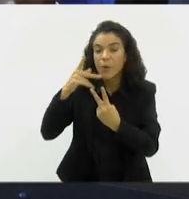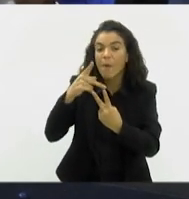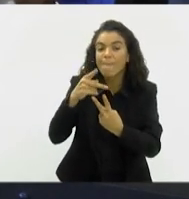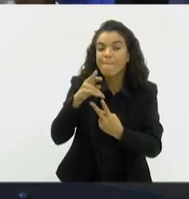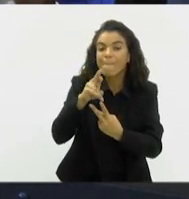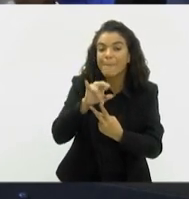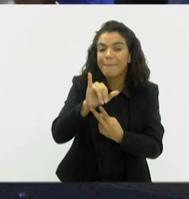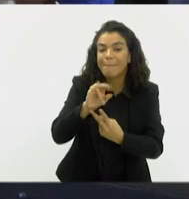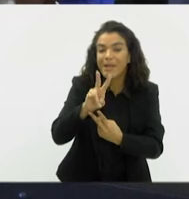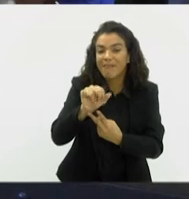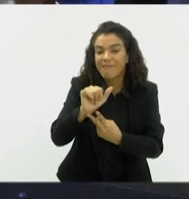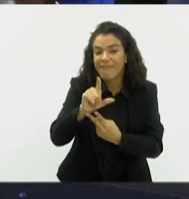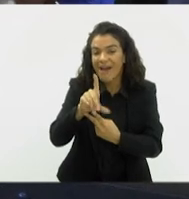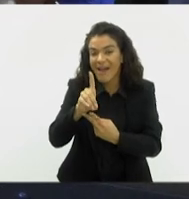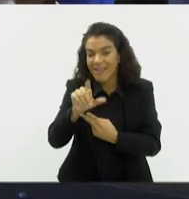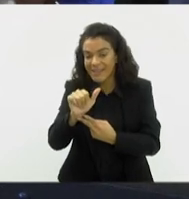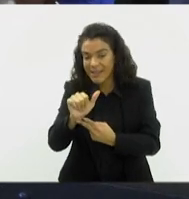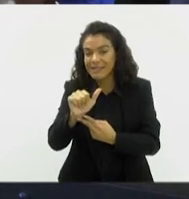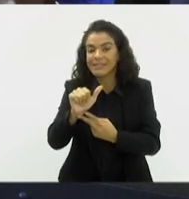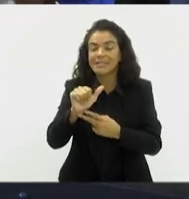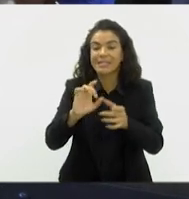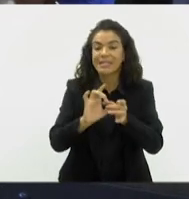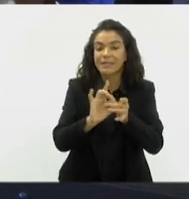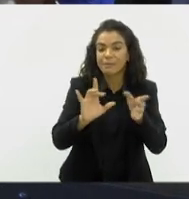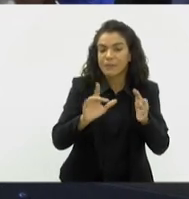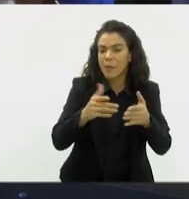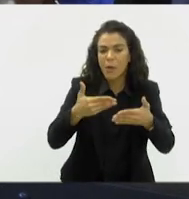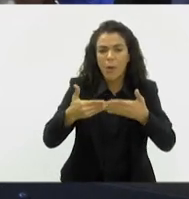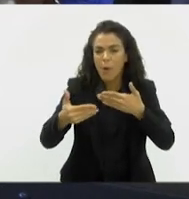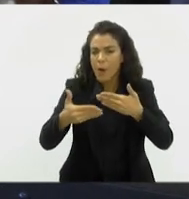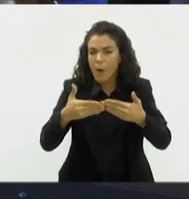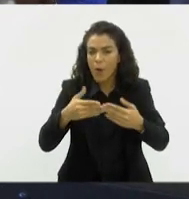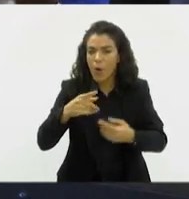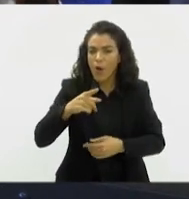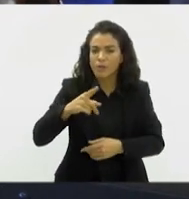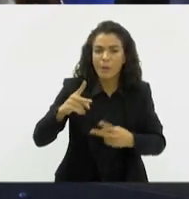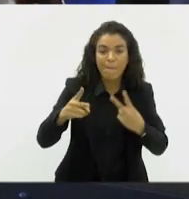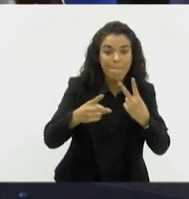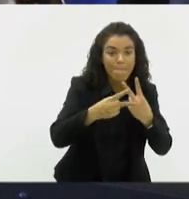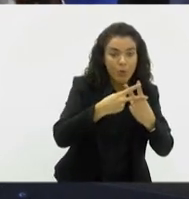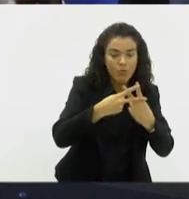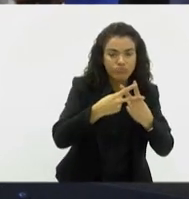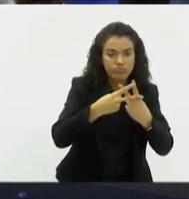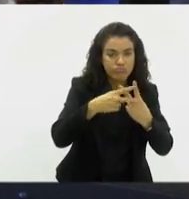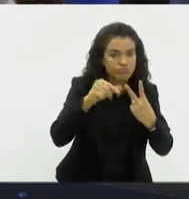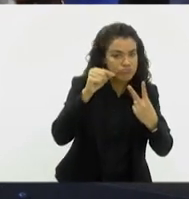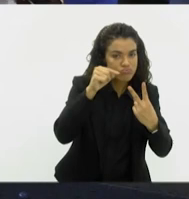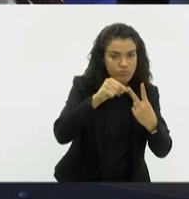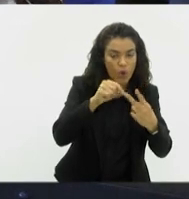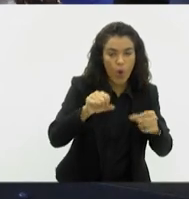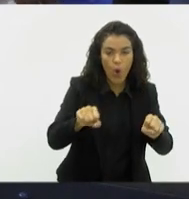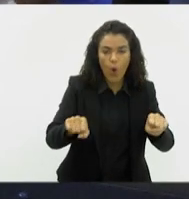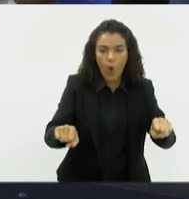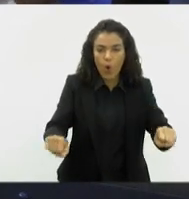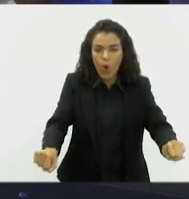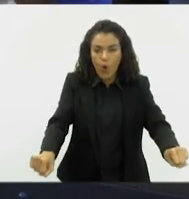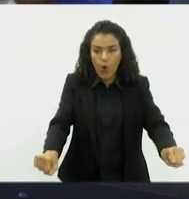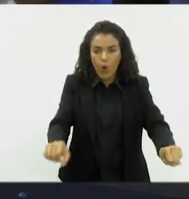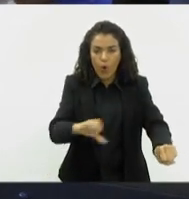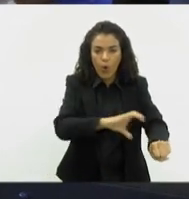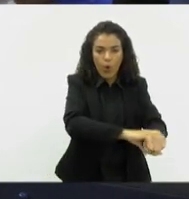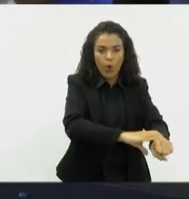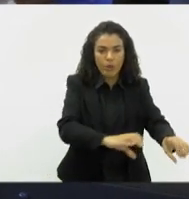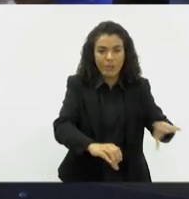liberdade, qualquer que seja a forma ou fundamento de detenção, aprisionamento, contenção ou